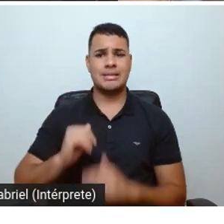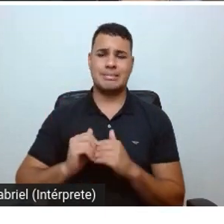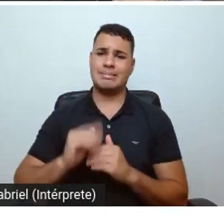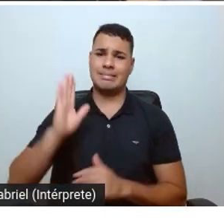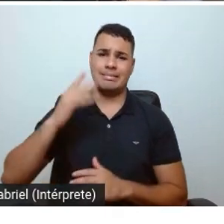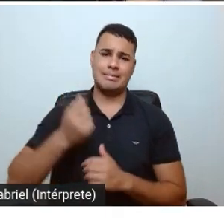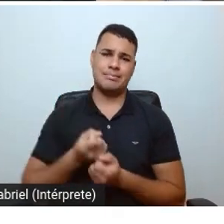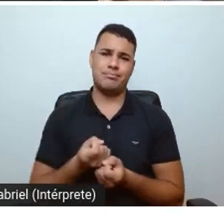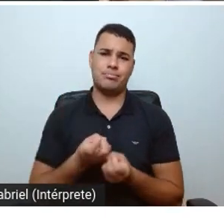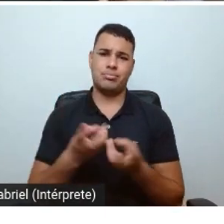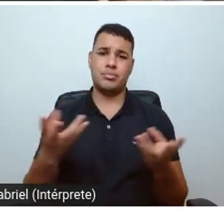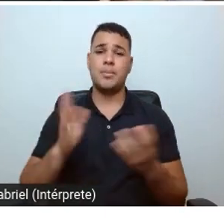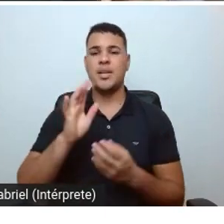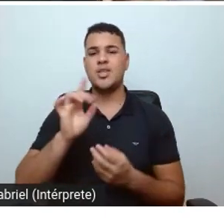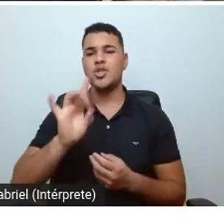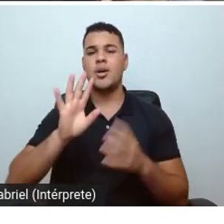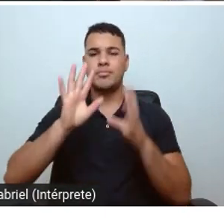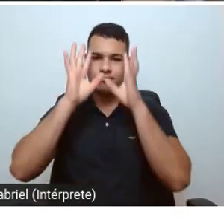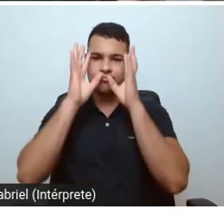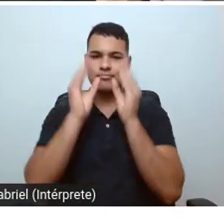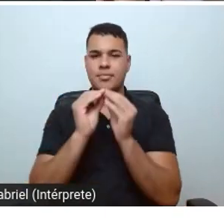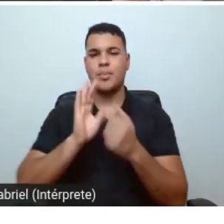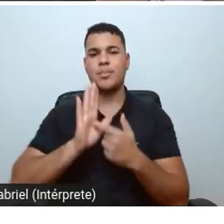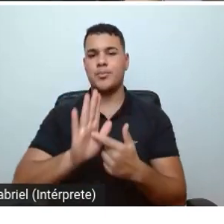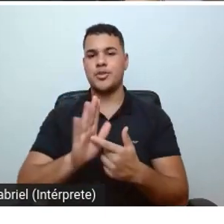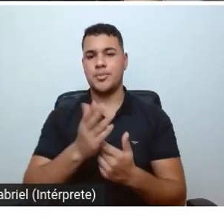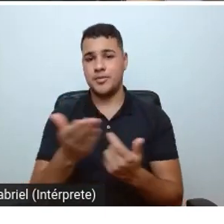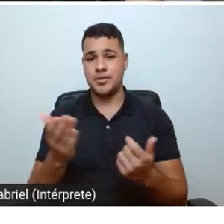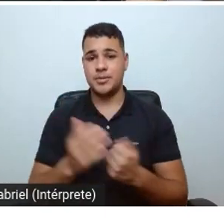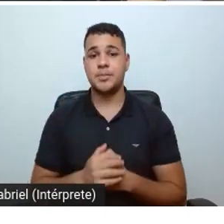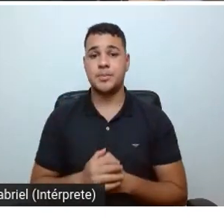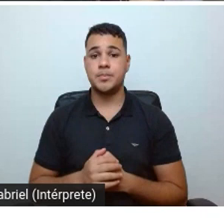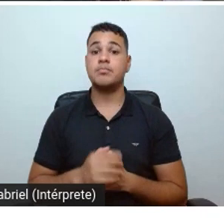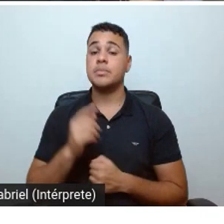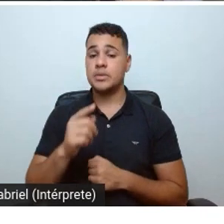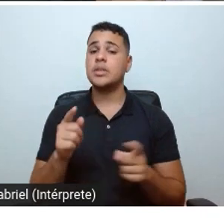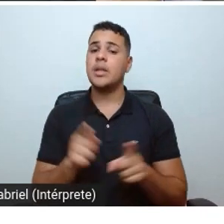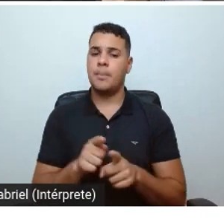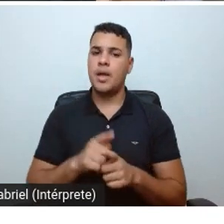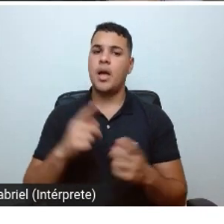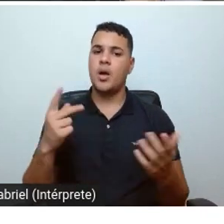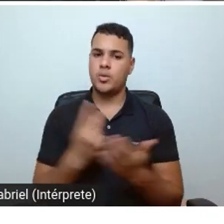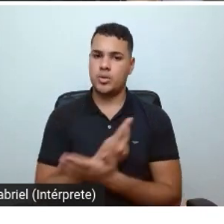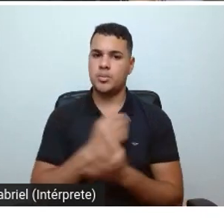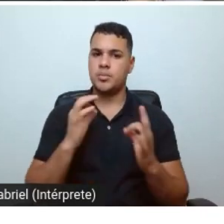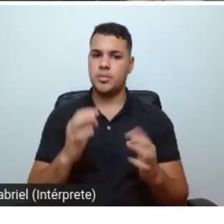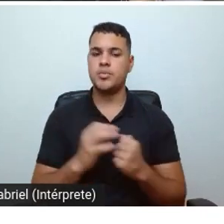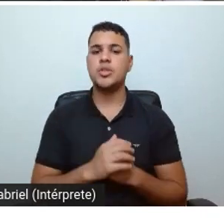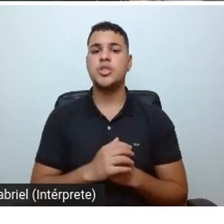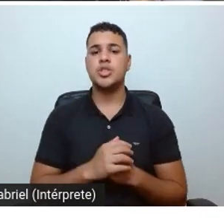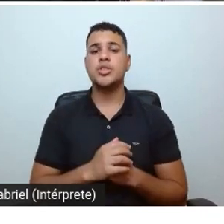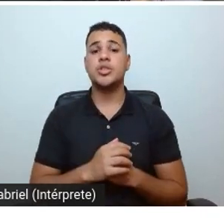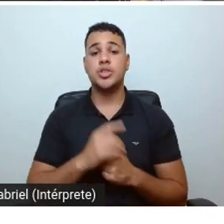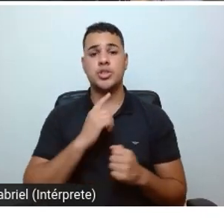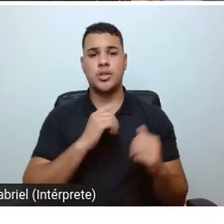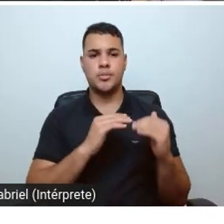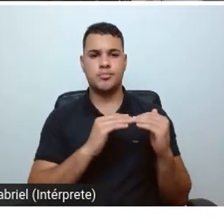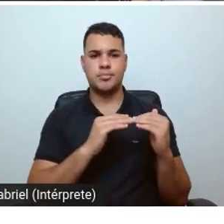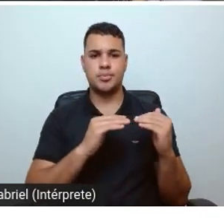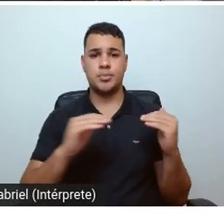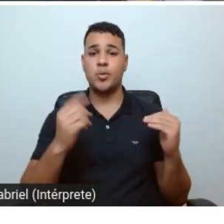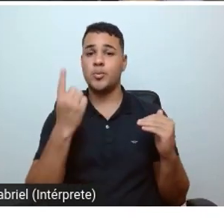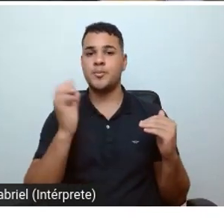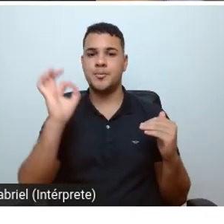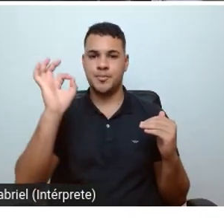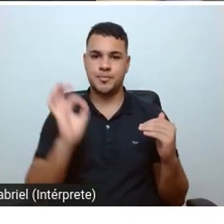para exemplificar para vocês. E foi o caso real também, né? Nós tínhamos uma média aí de 1%